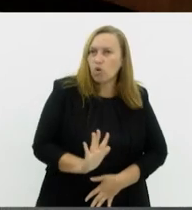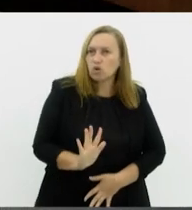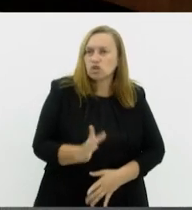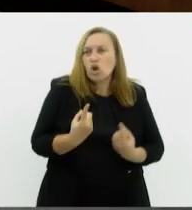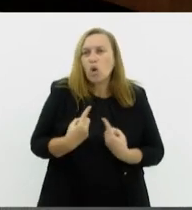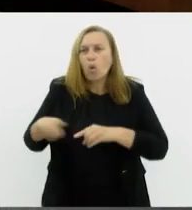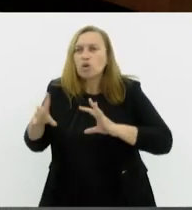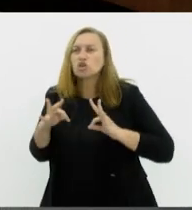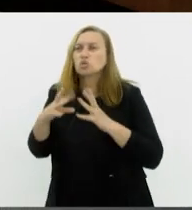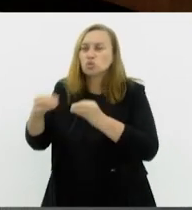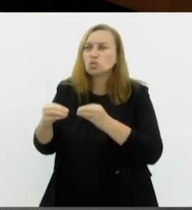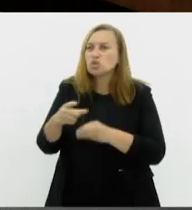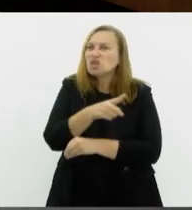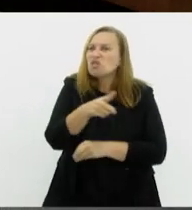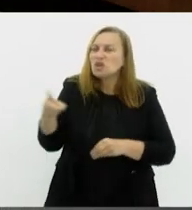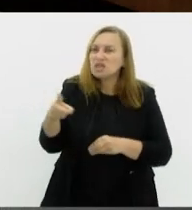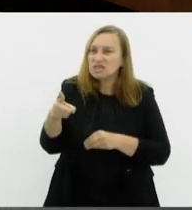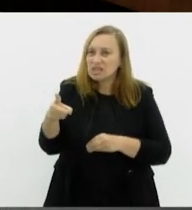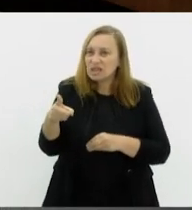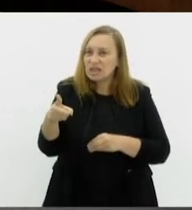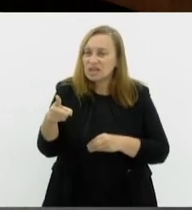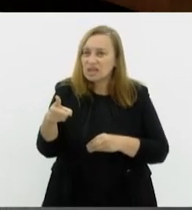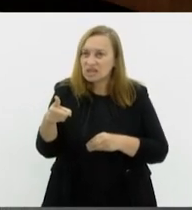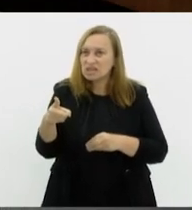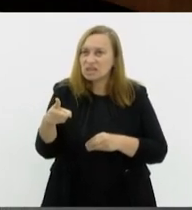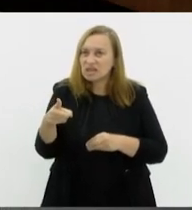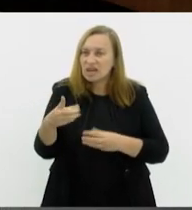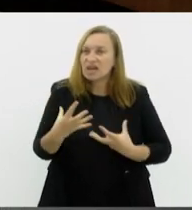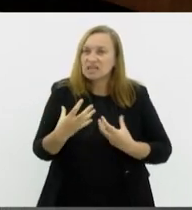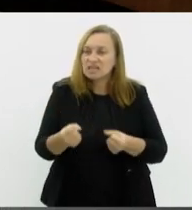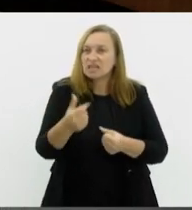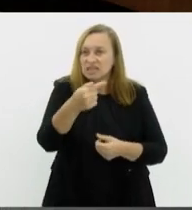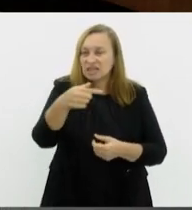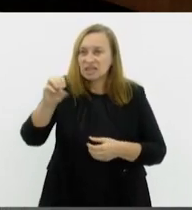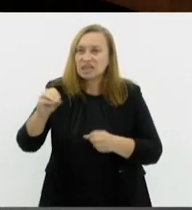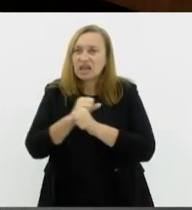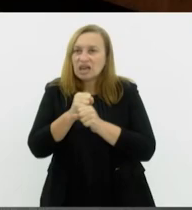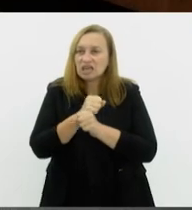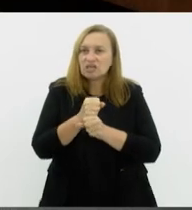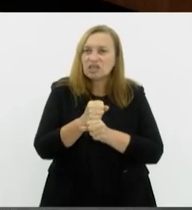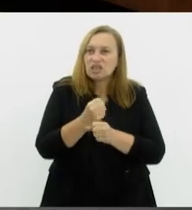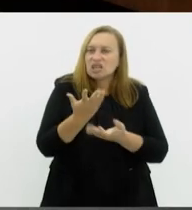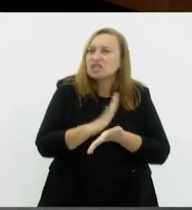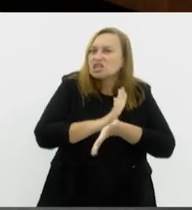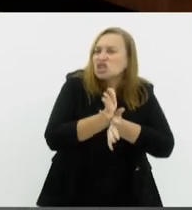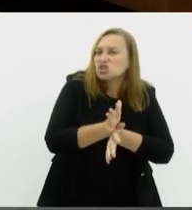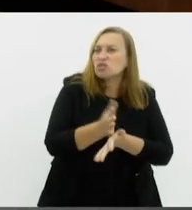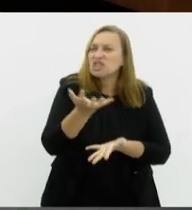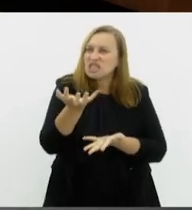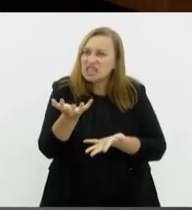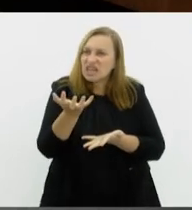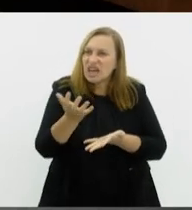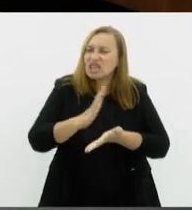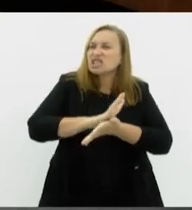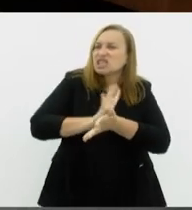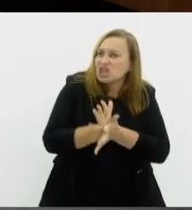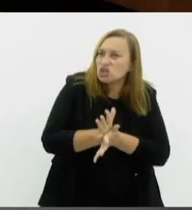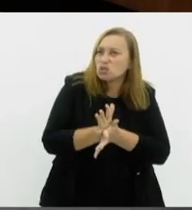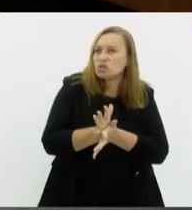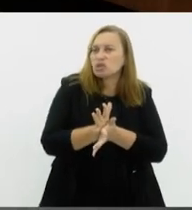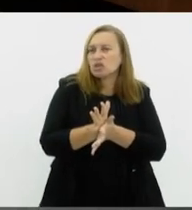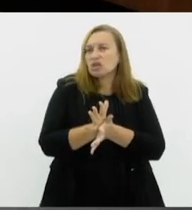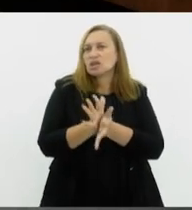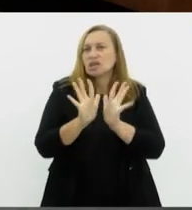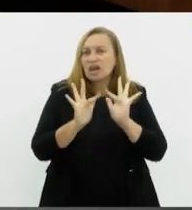contra tudo isso que vocês empreenderam durante 70 anos. Destruição do tecido social. Vocês querem empreender a destruição do